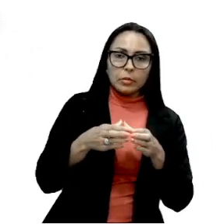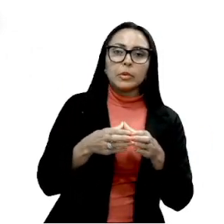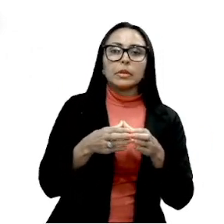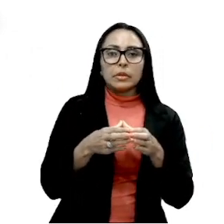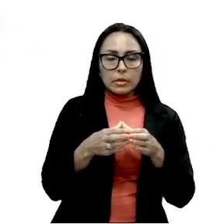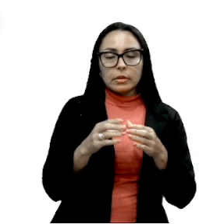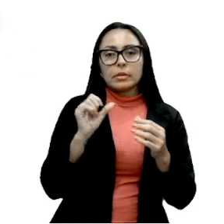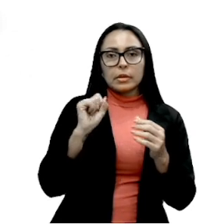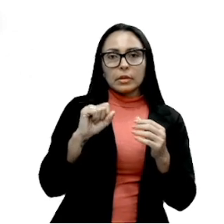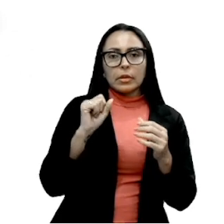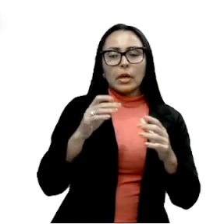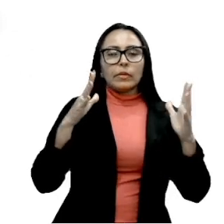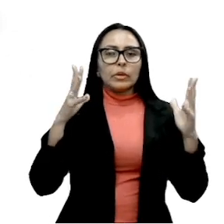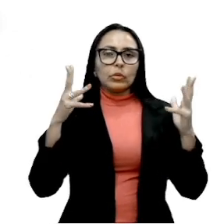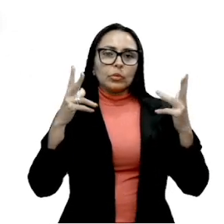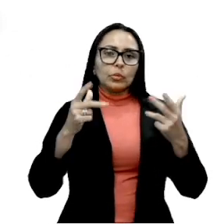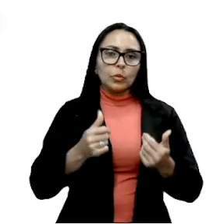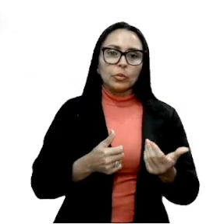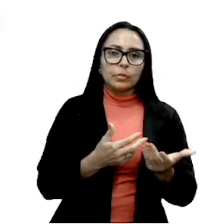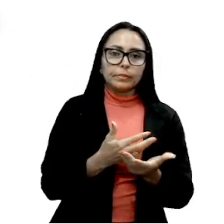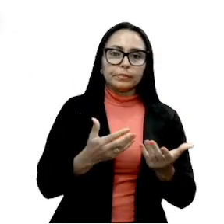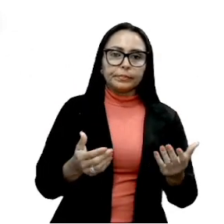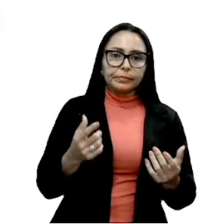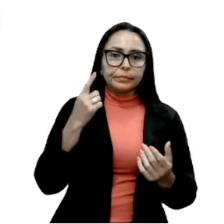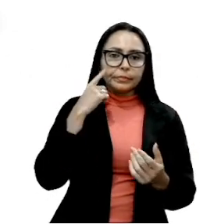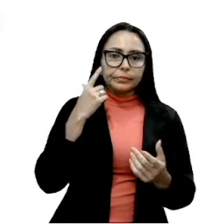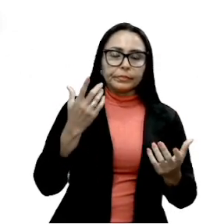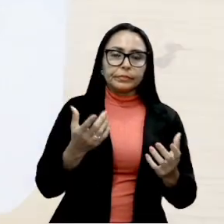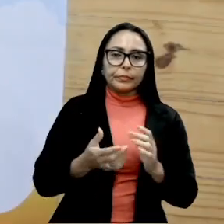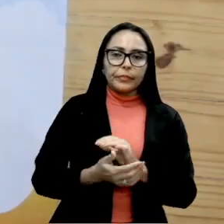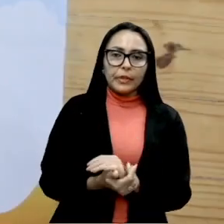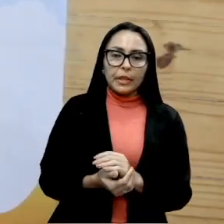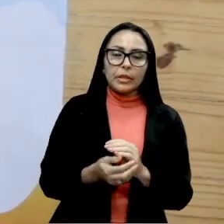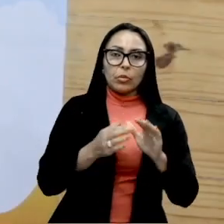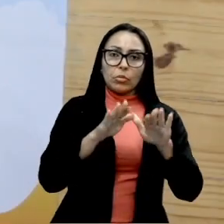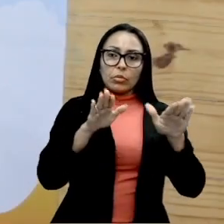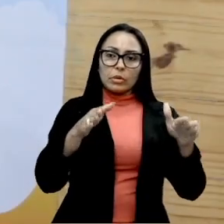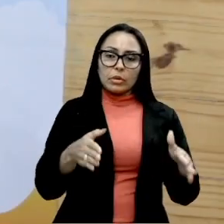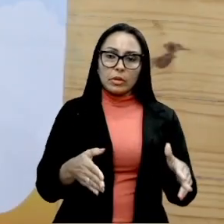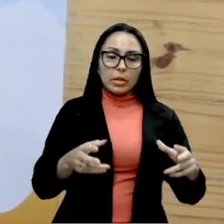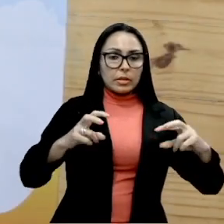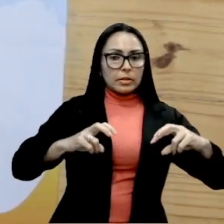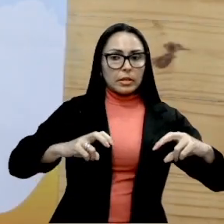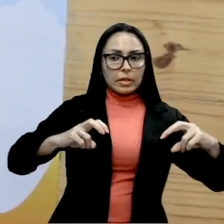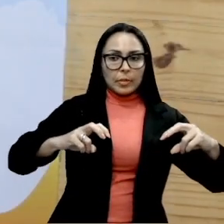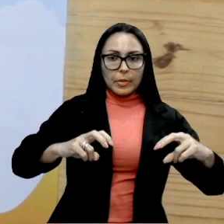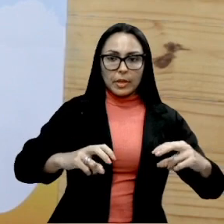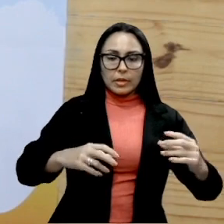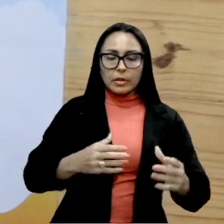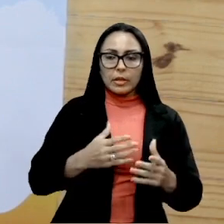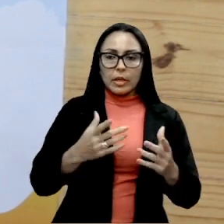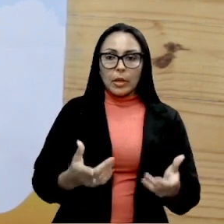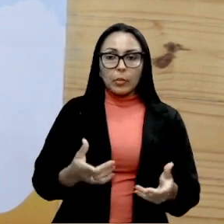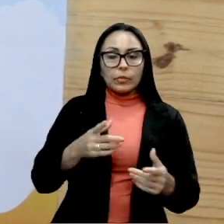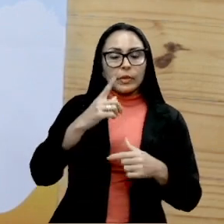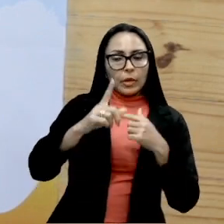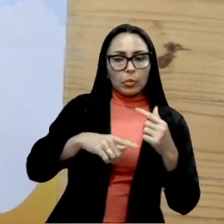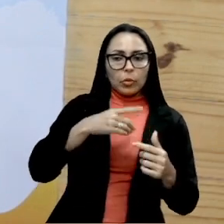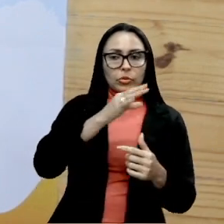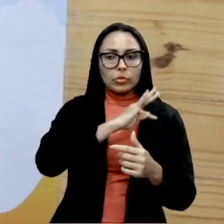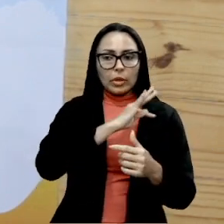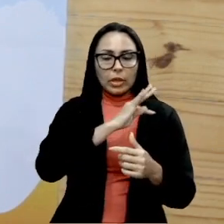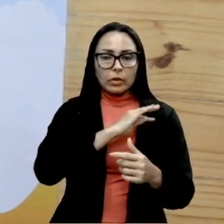todo mundo tomar café junto lá, vai se servir da mesa, e depois vem os técnicos, e por último vem os